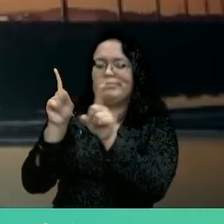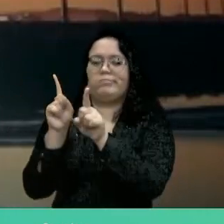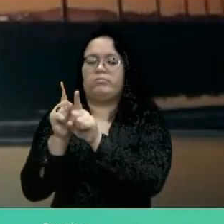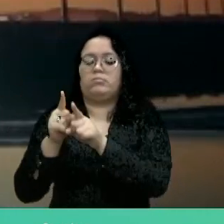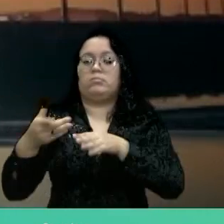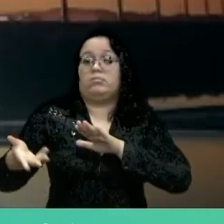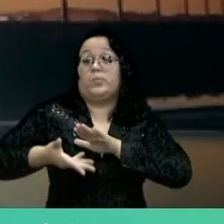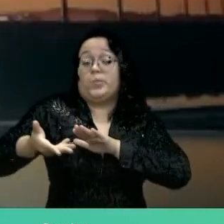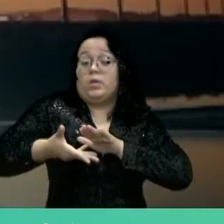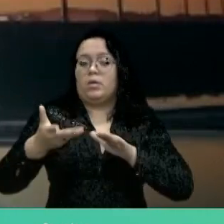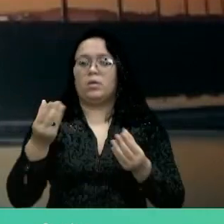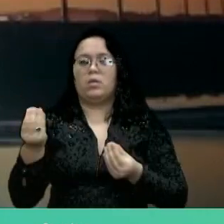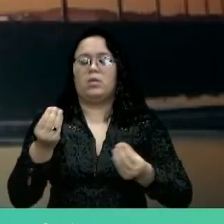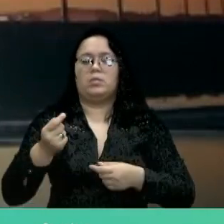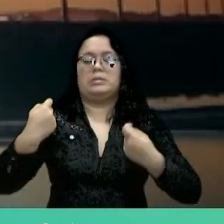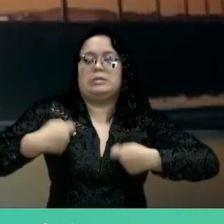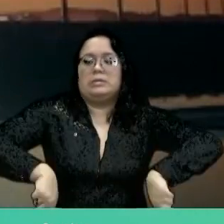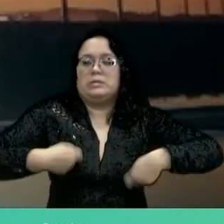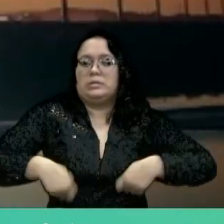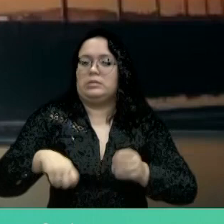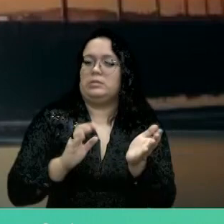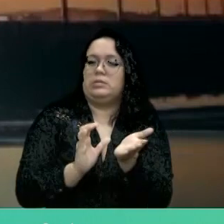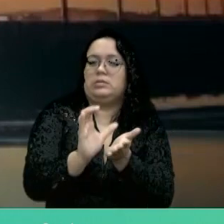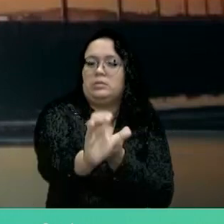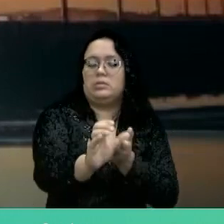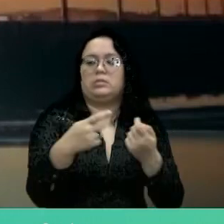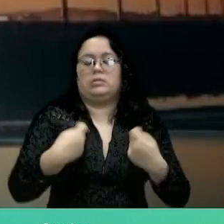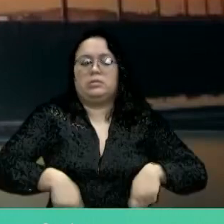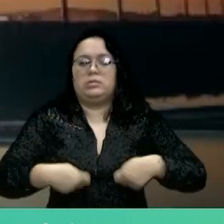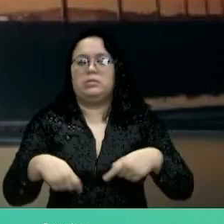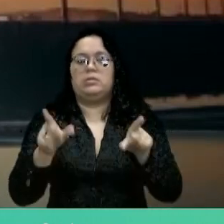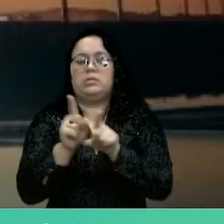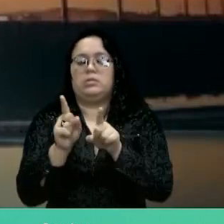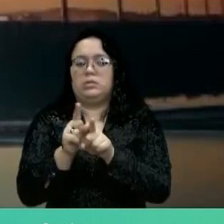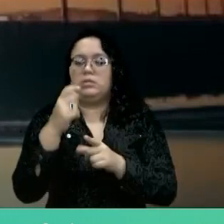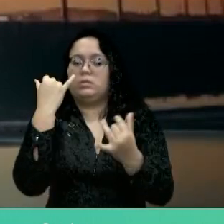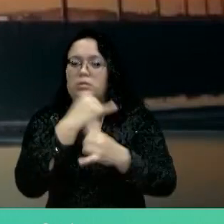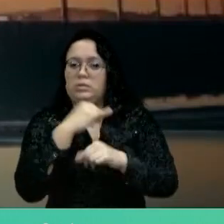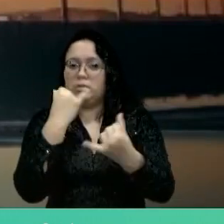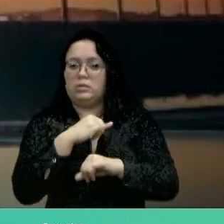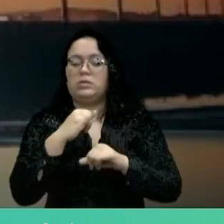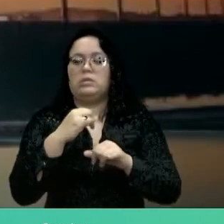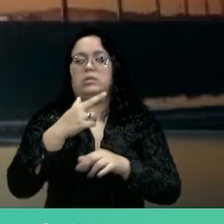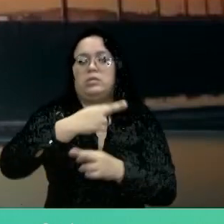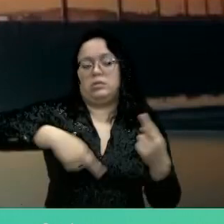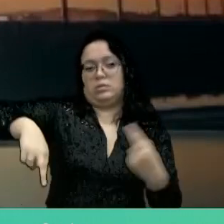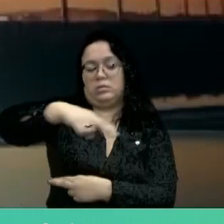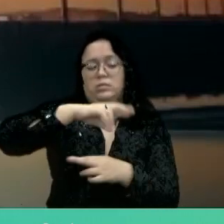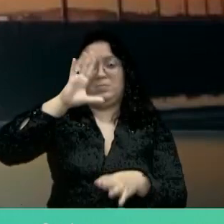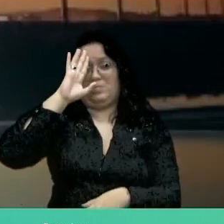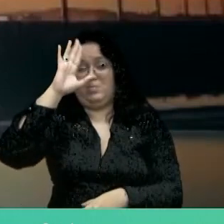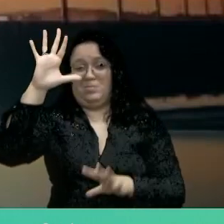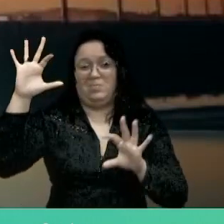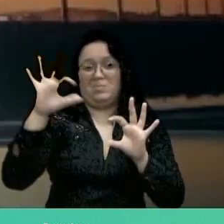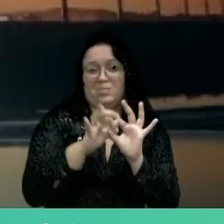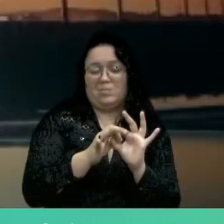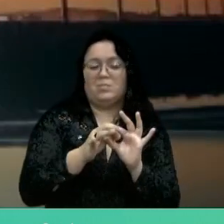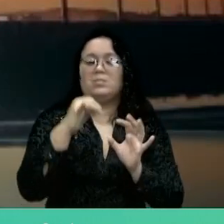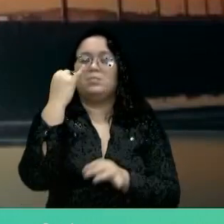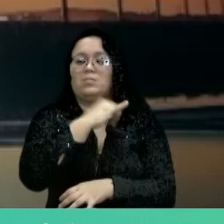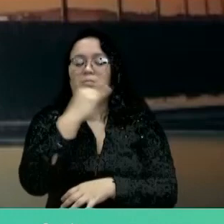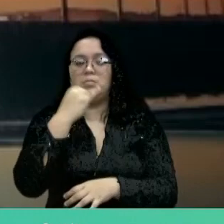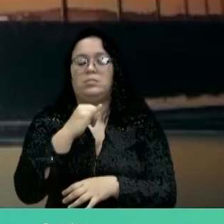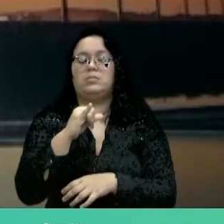da necessidade de investimentos em energias renováveis, principalmente associada à crise energética